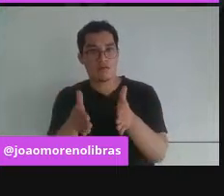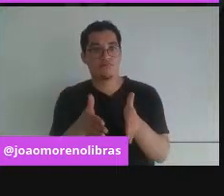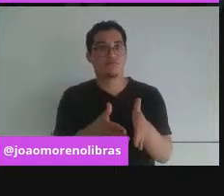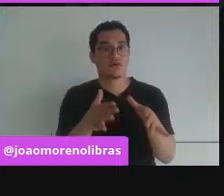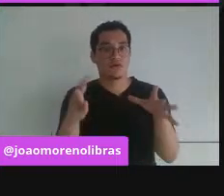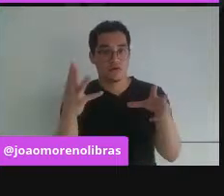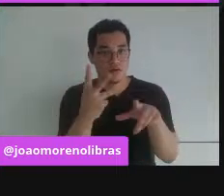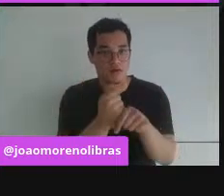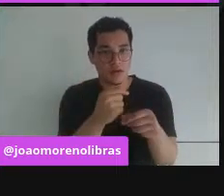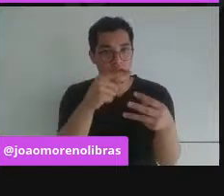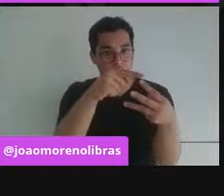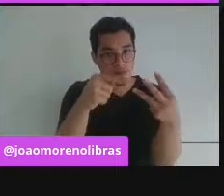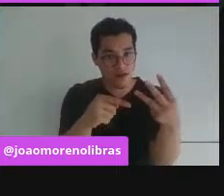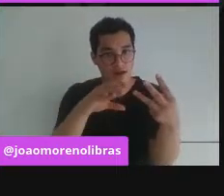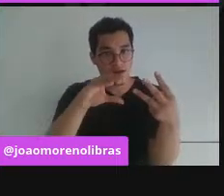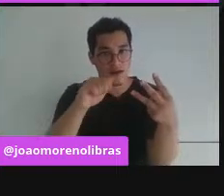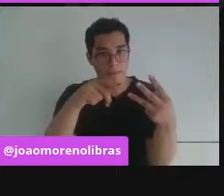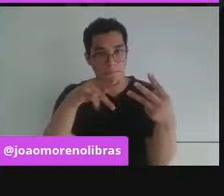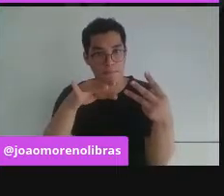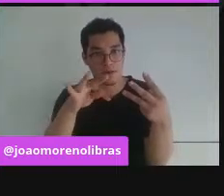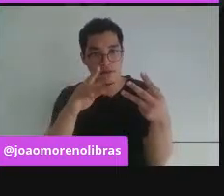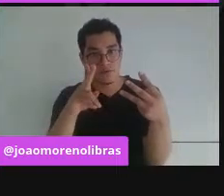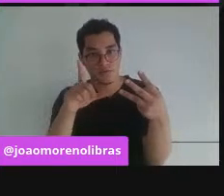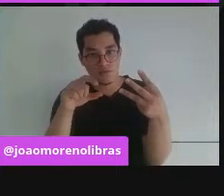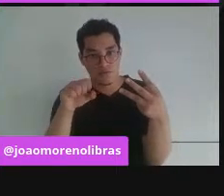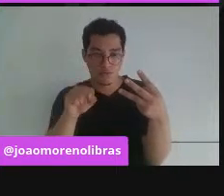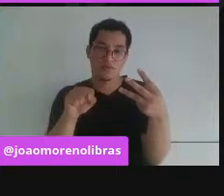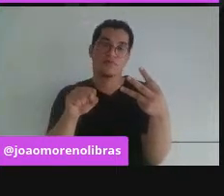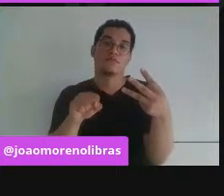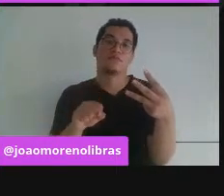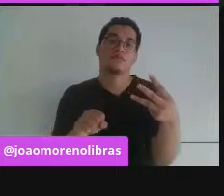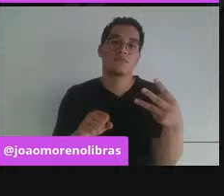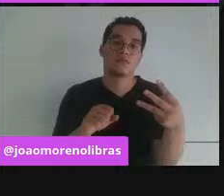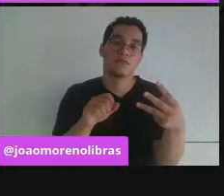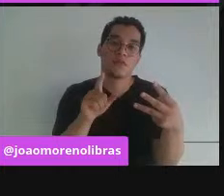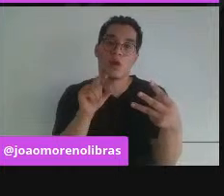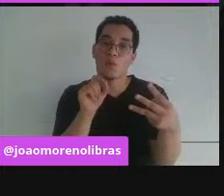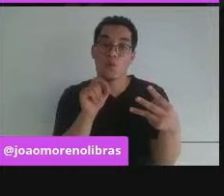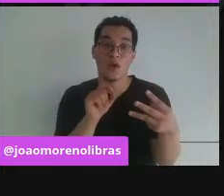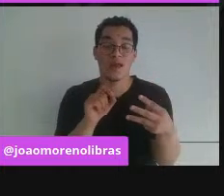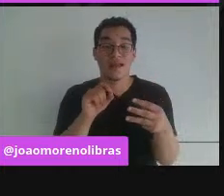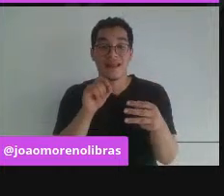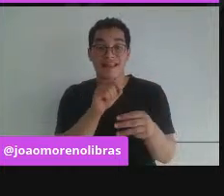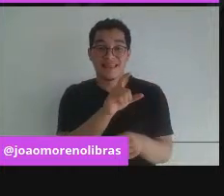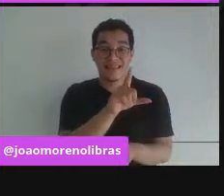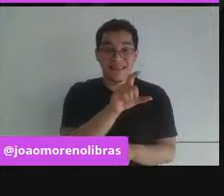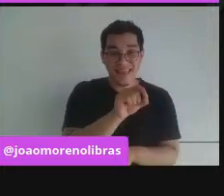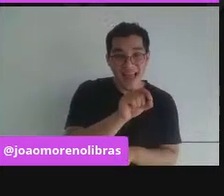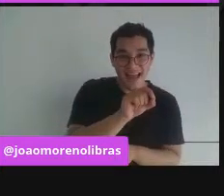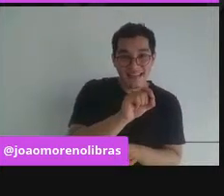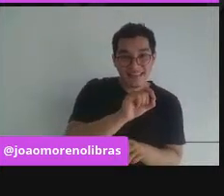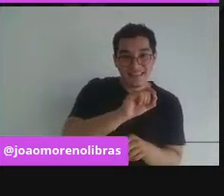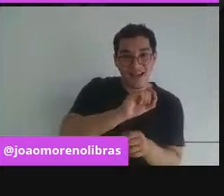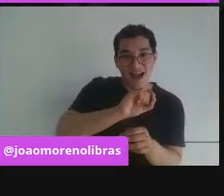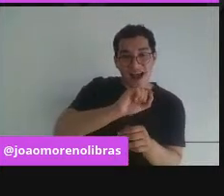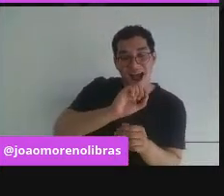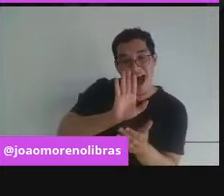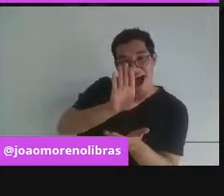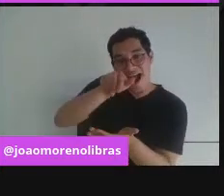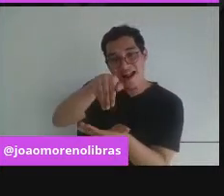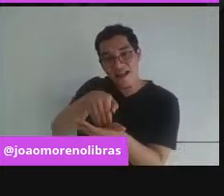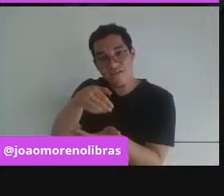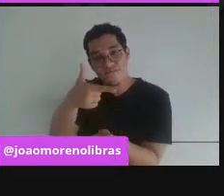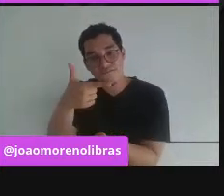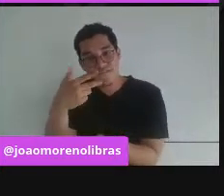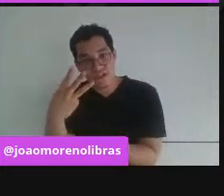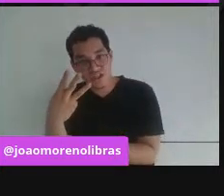capítulos compõe um contínuo que varia de 10 a 23 páginas. Então, a gente vai ver que há um desequilíbrio,